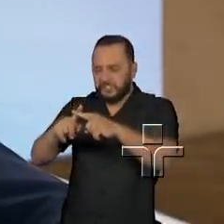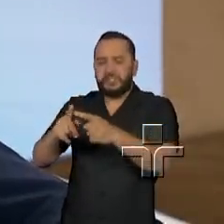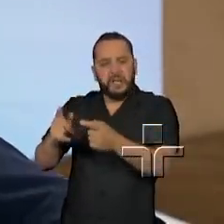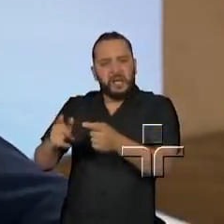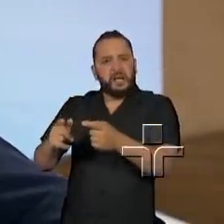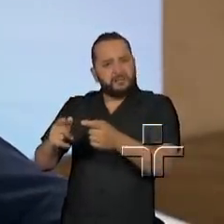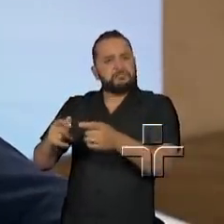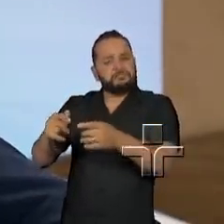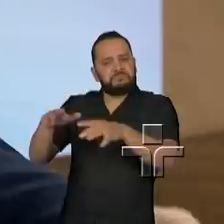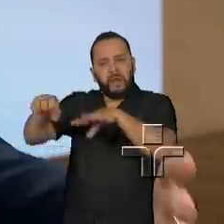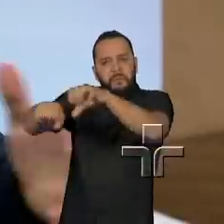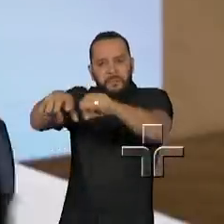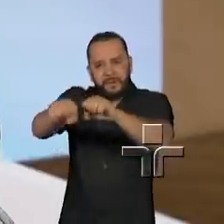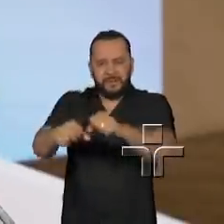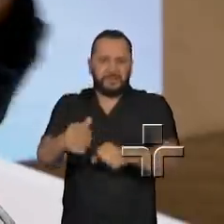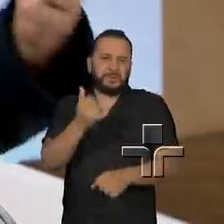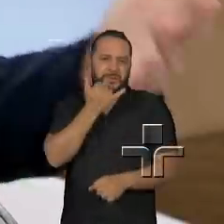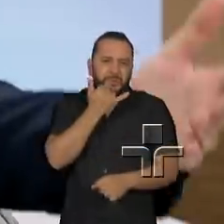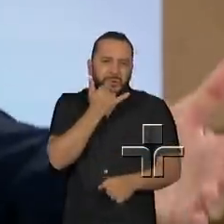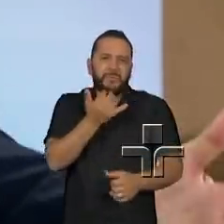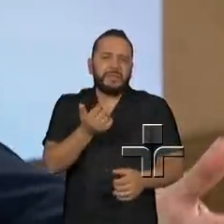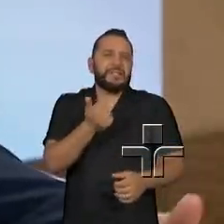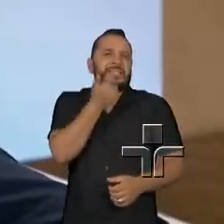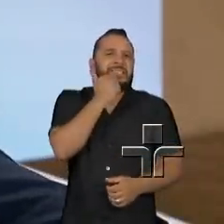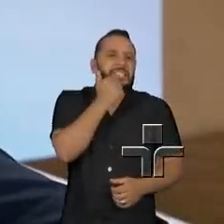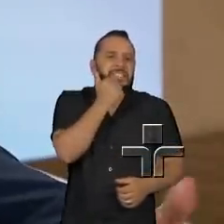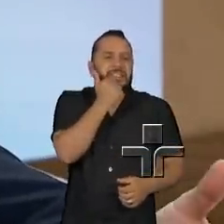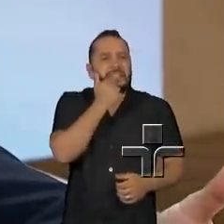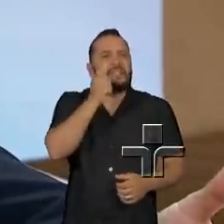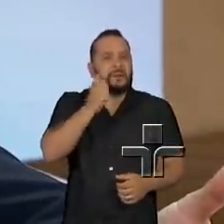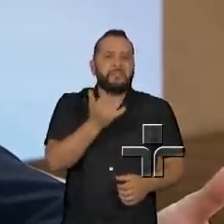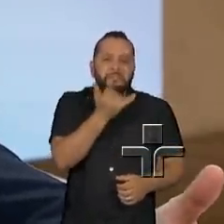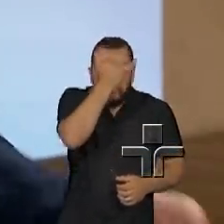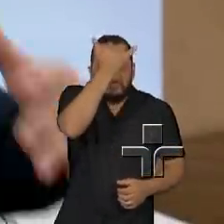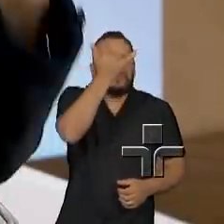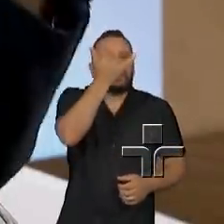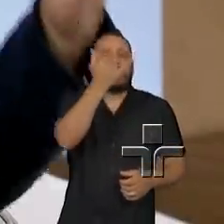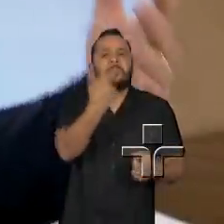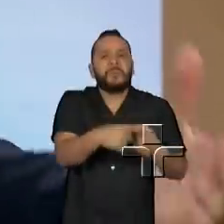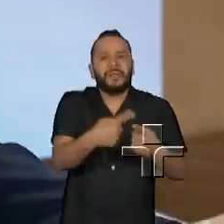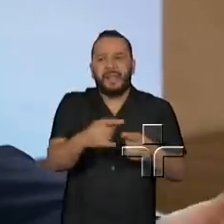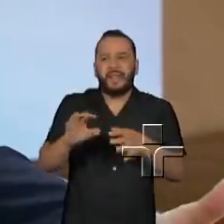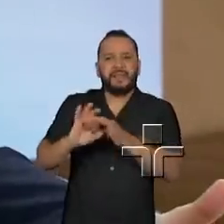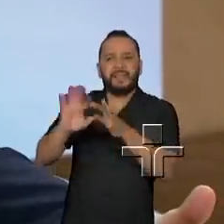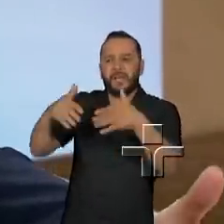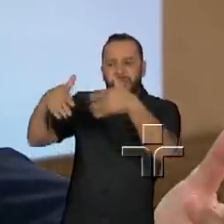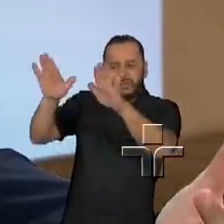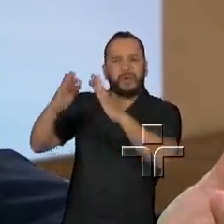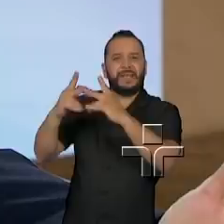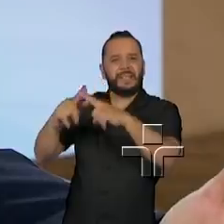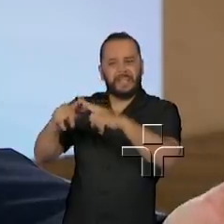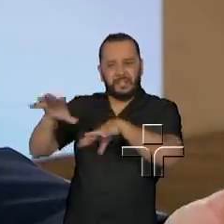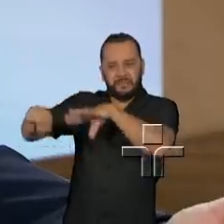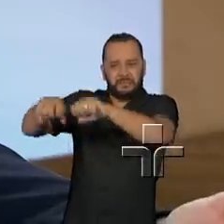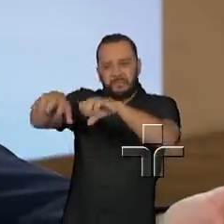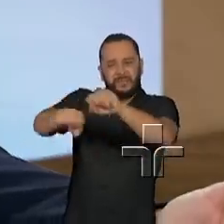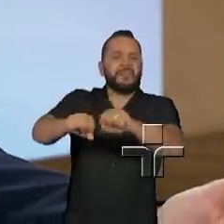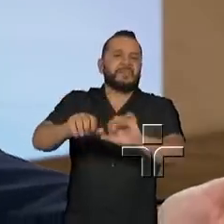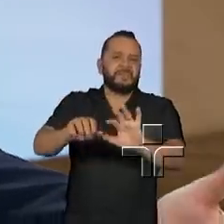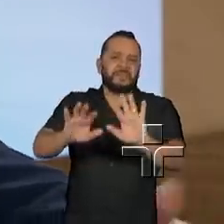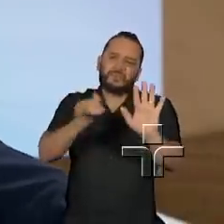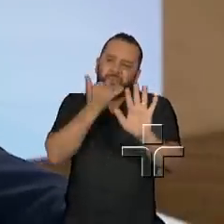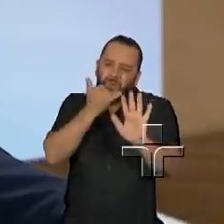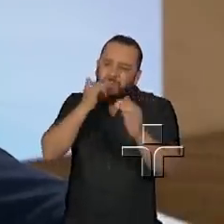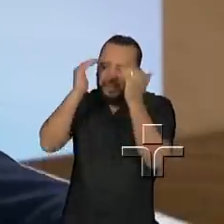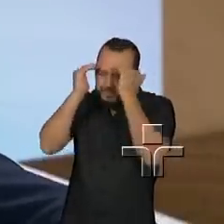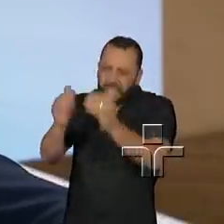vacilaram porque deixaram as igrejas evangélicas chegarem onde chegaram. É absurdo. Todo mundo tem direito à sua religião, sou a favor das religiões.